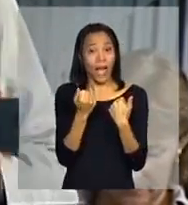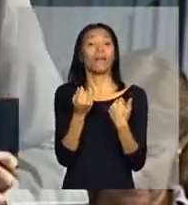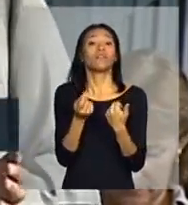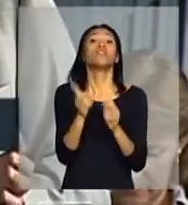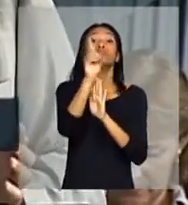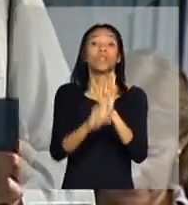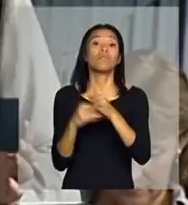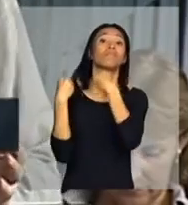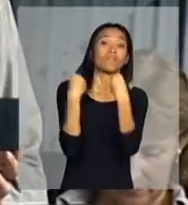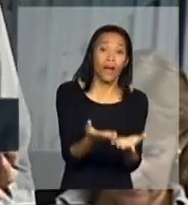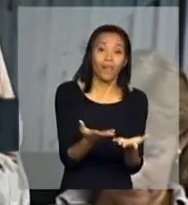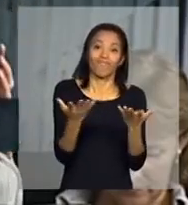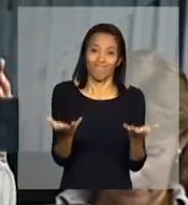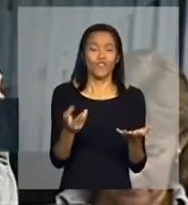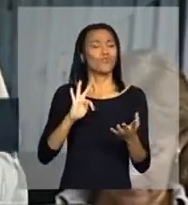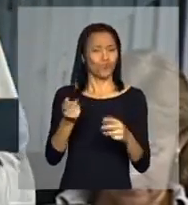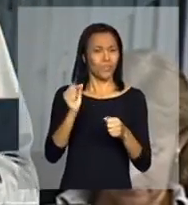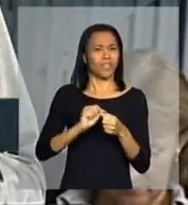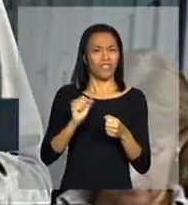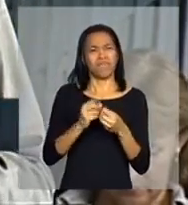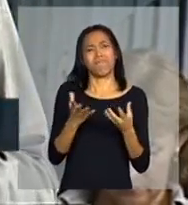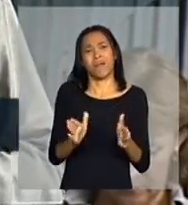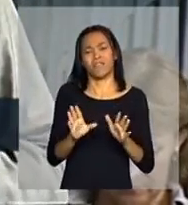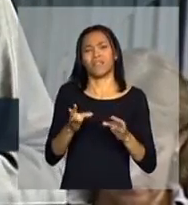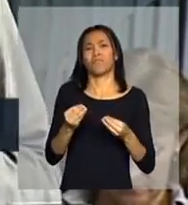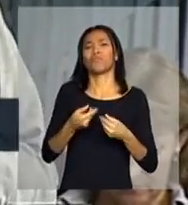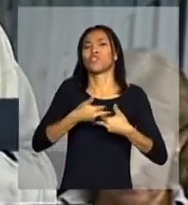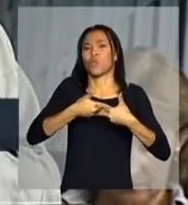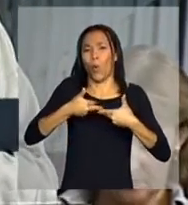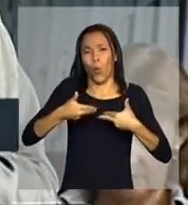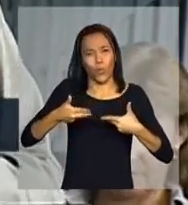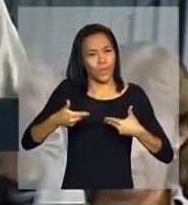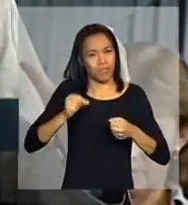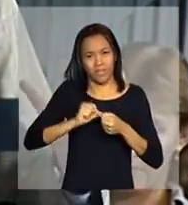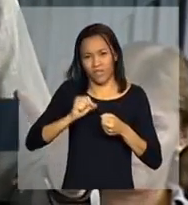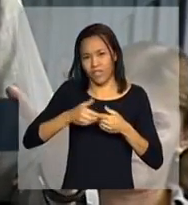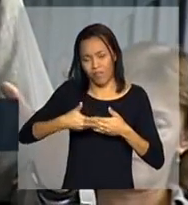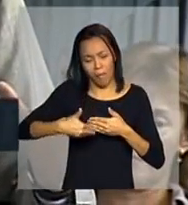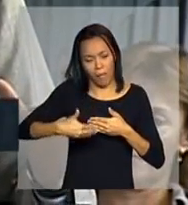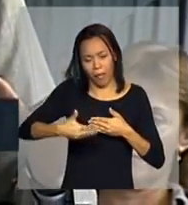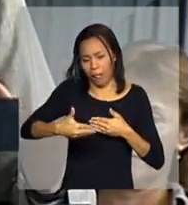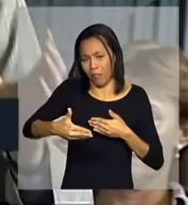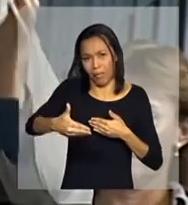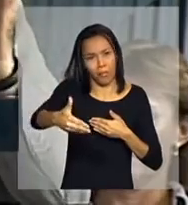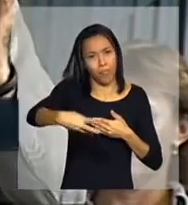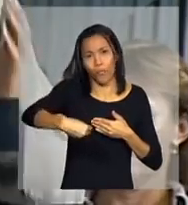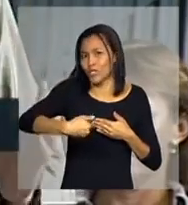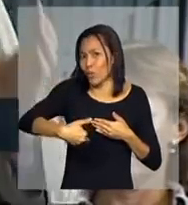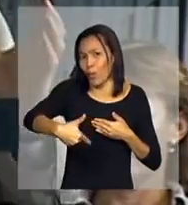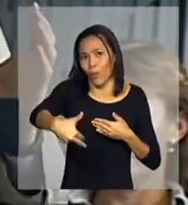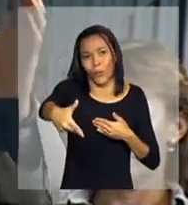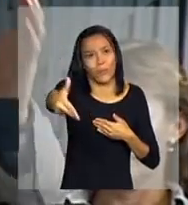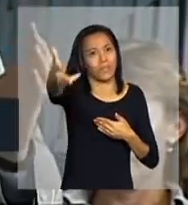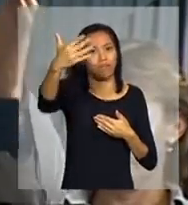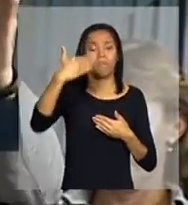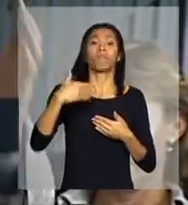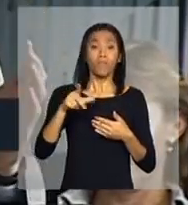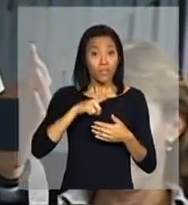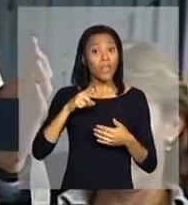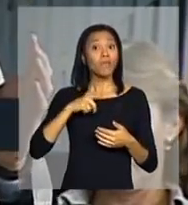temos feito. Agora, há muito caminho pela frente, muito caminho pela frente. Temos tido